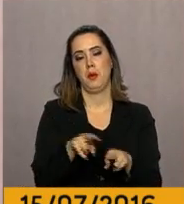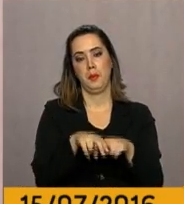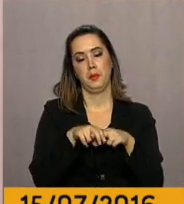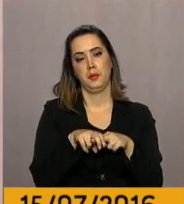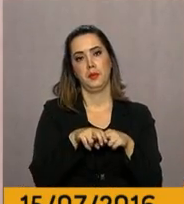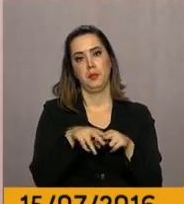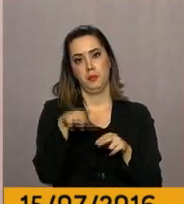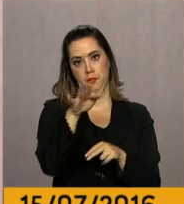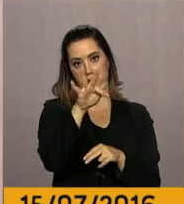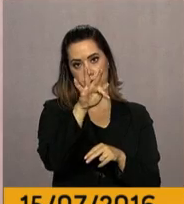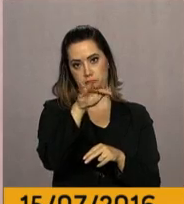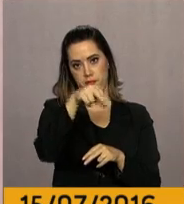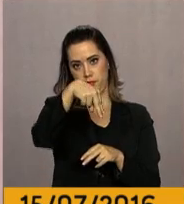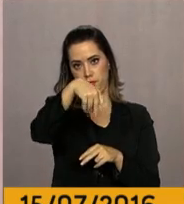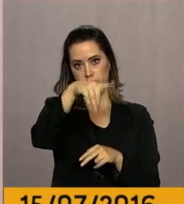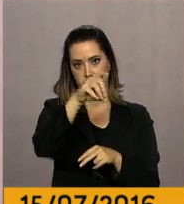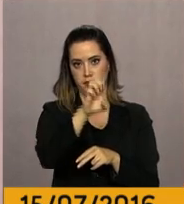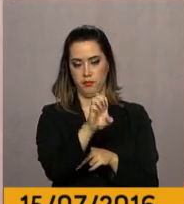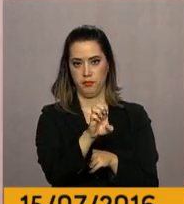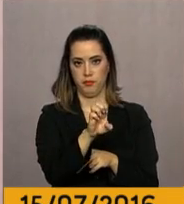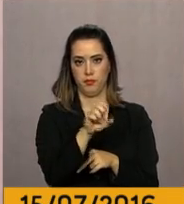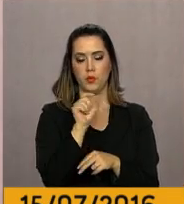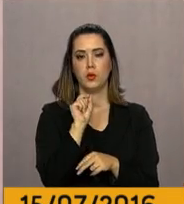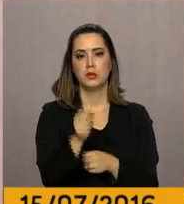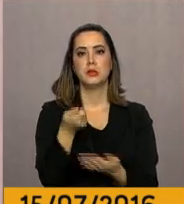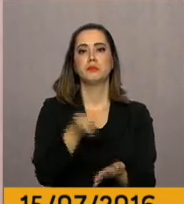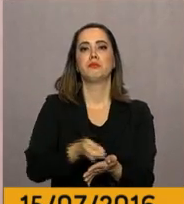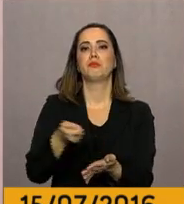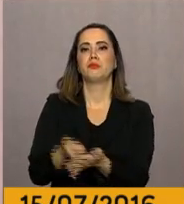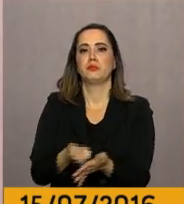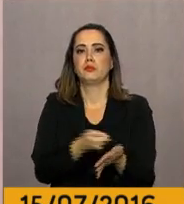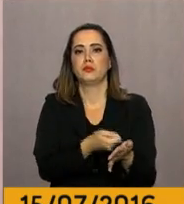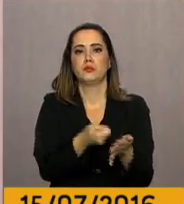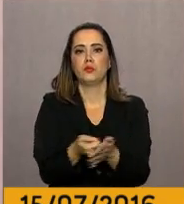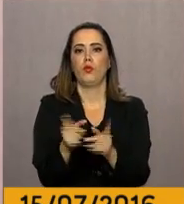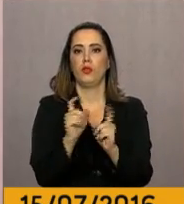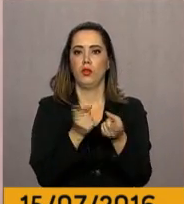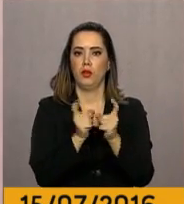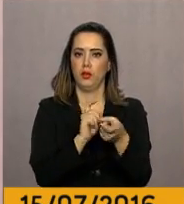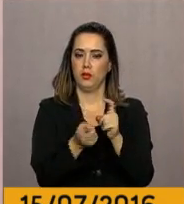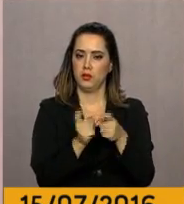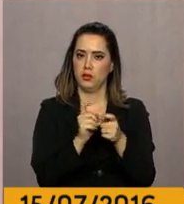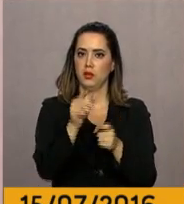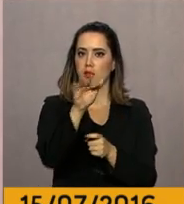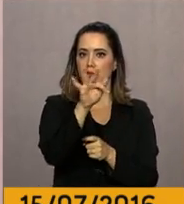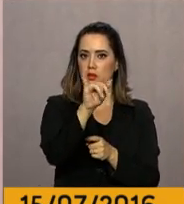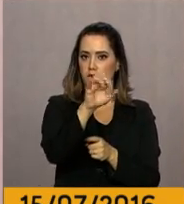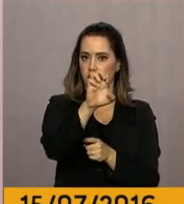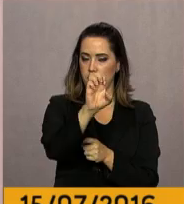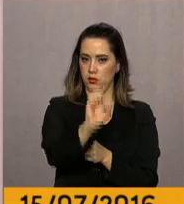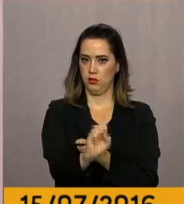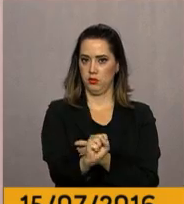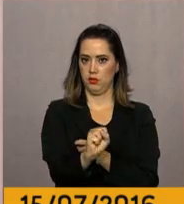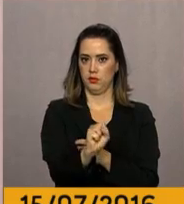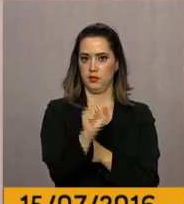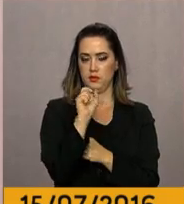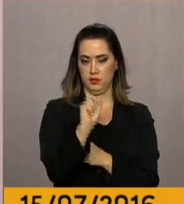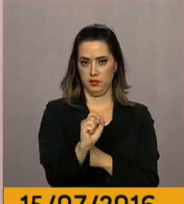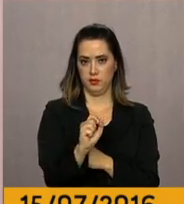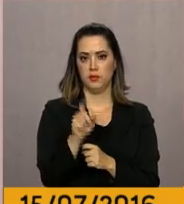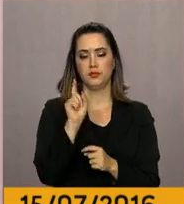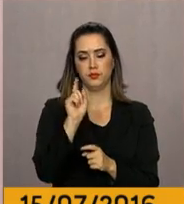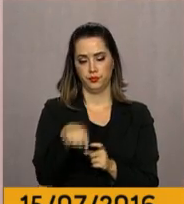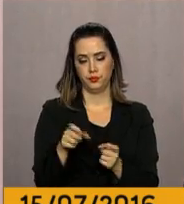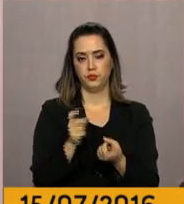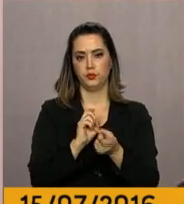seja, quem bancava o custeio administrativo da gestão administrativa dos contratos do